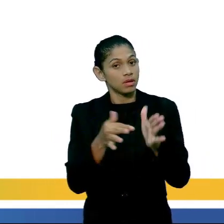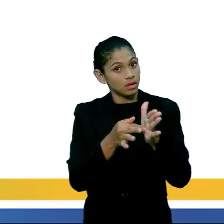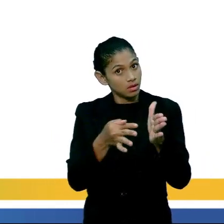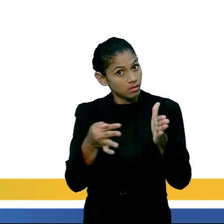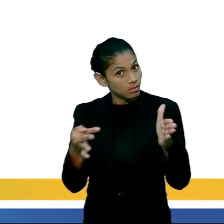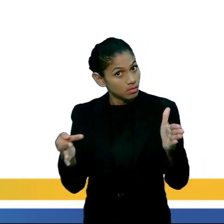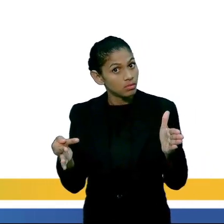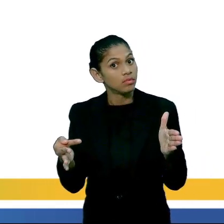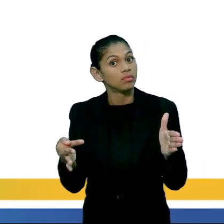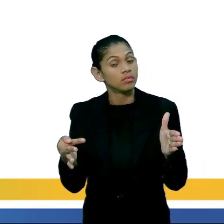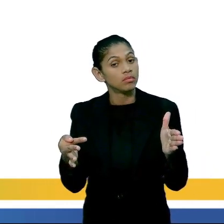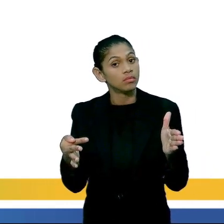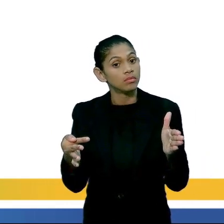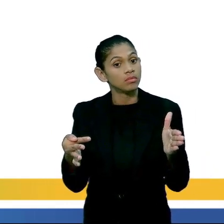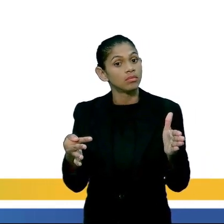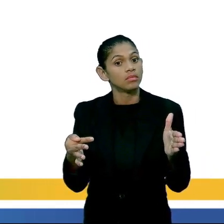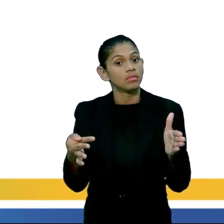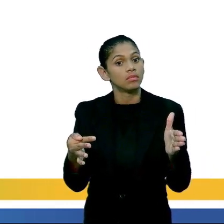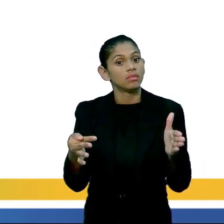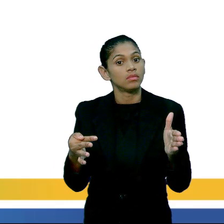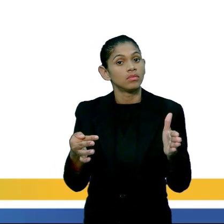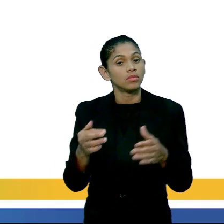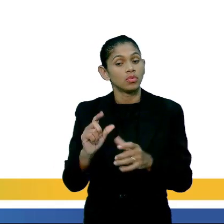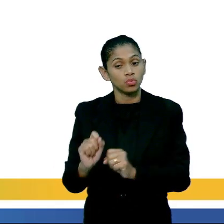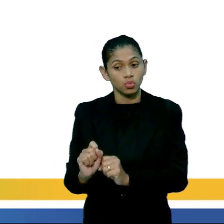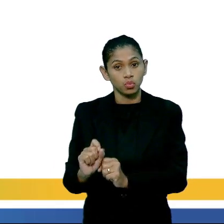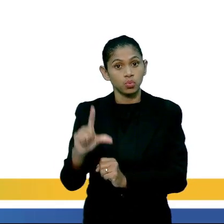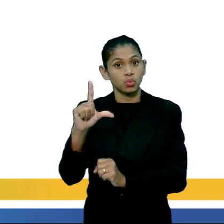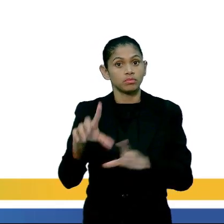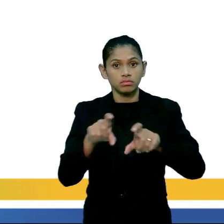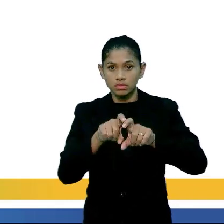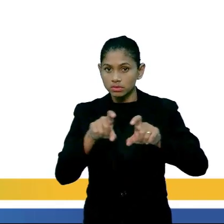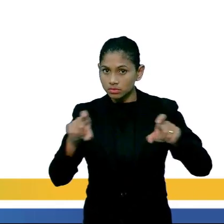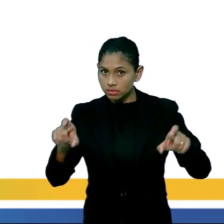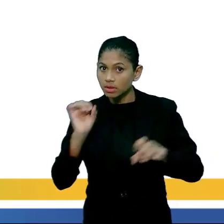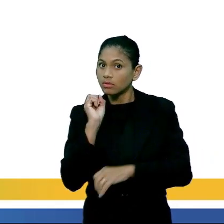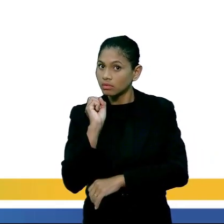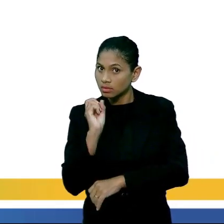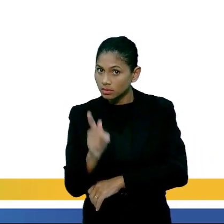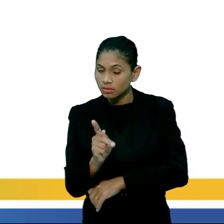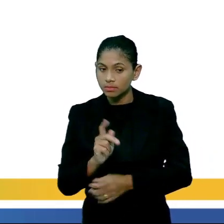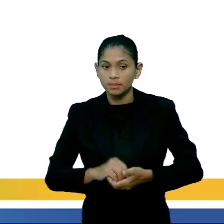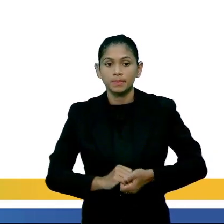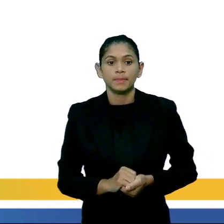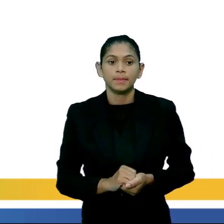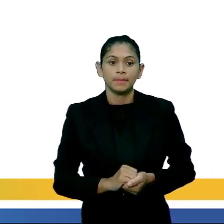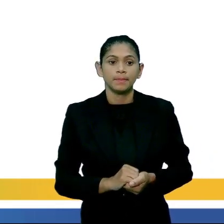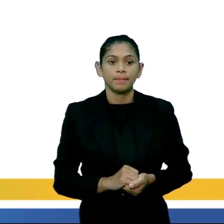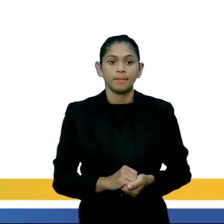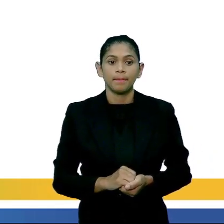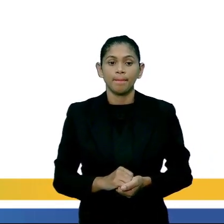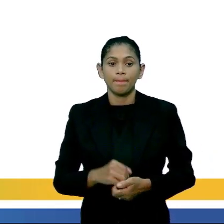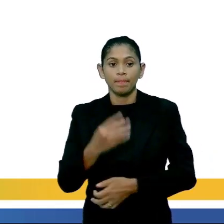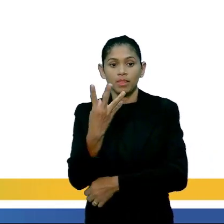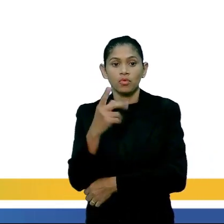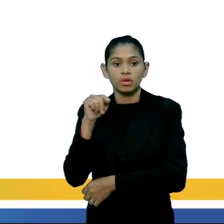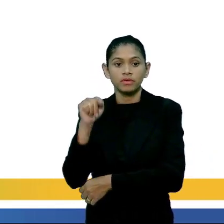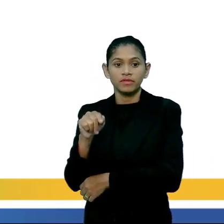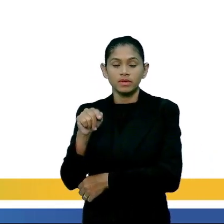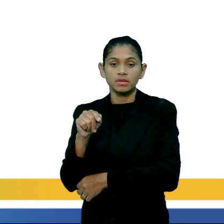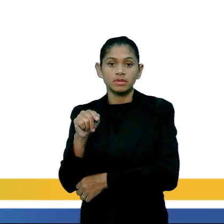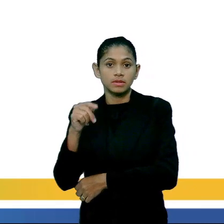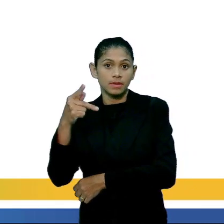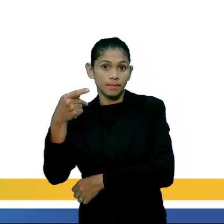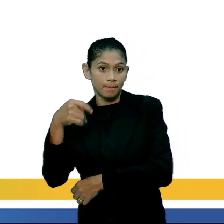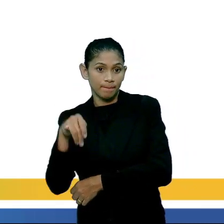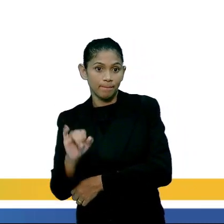fórmula da volume da esfera, ok? Vai ficar dessa maneira.